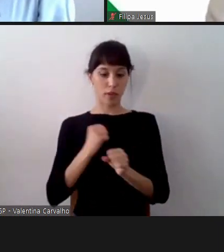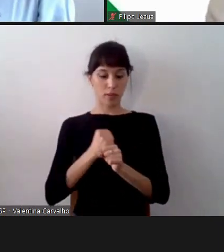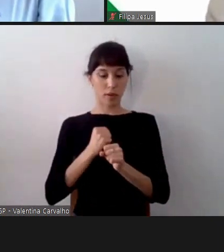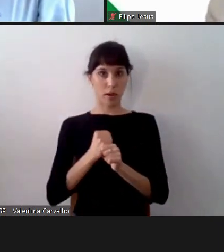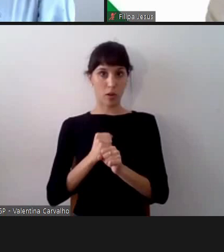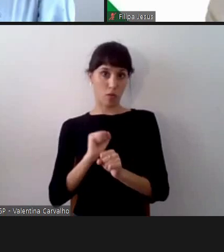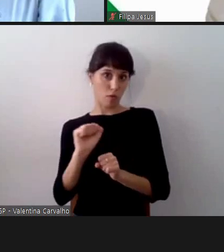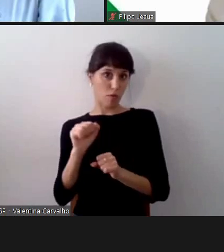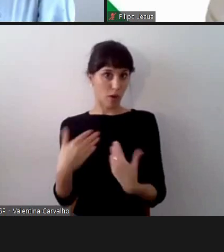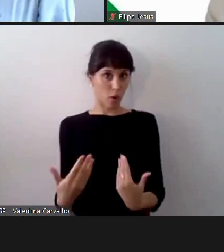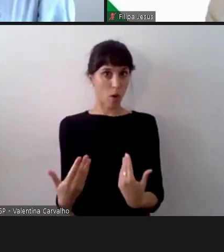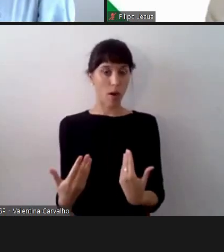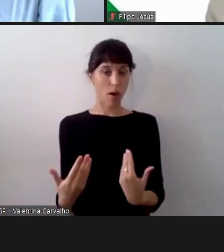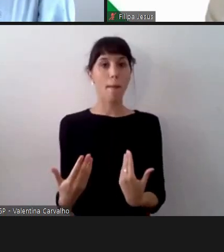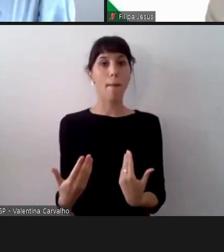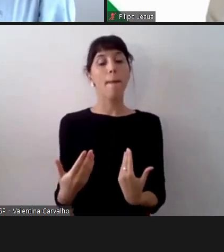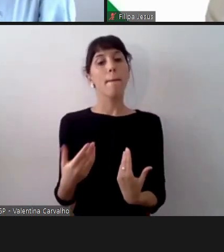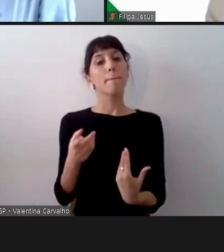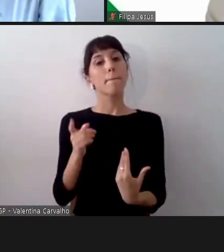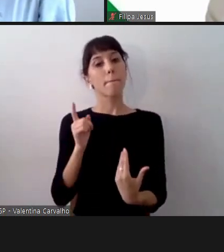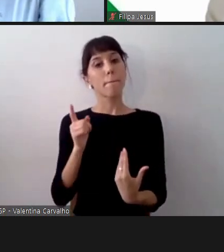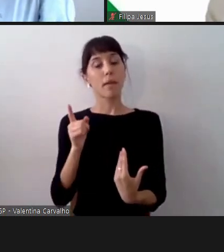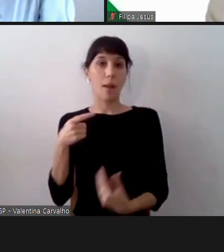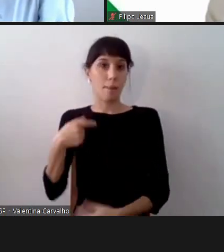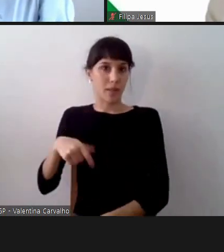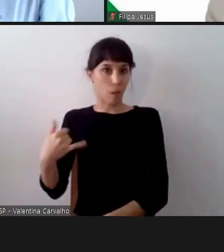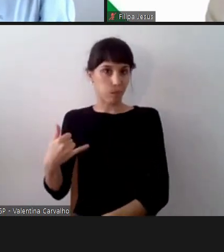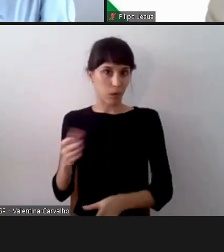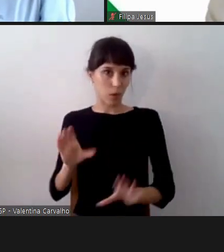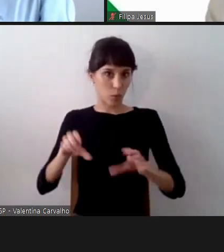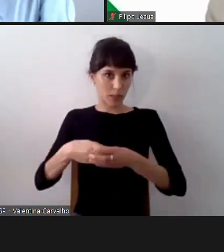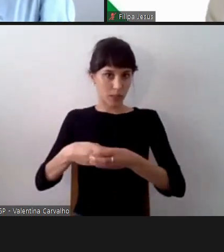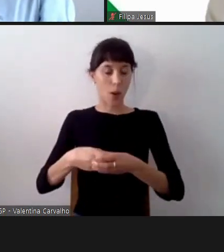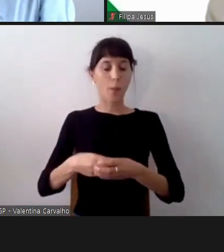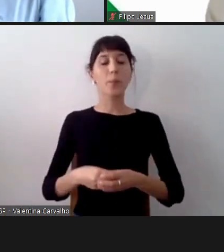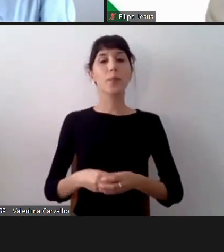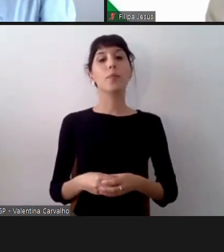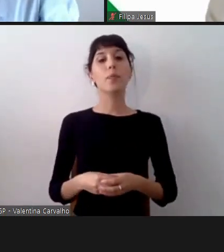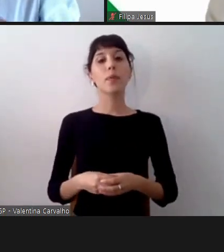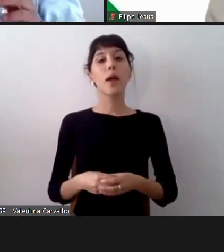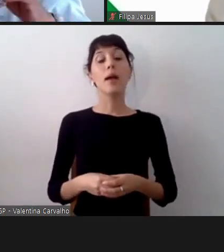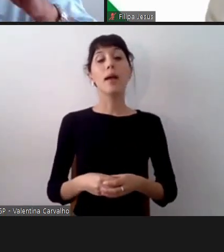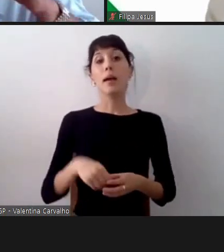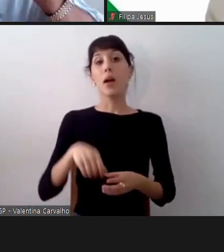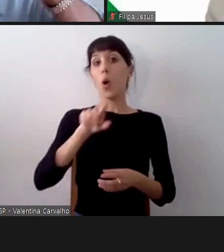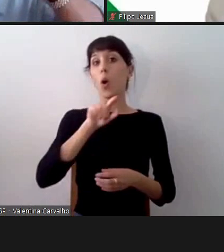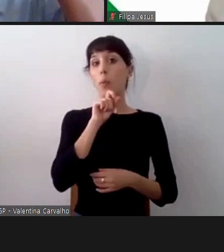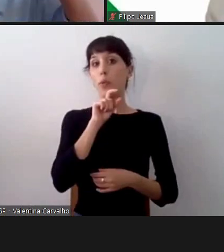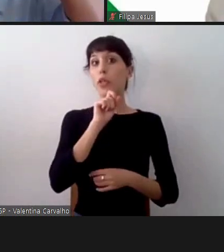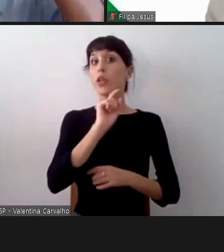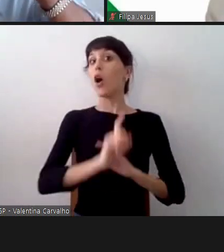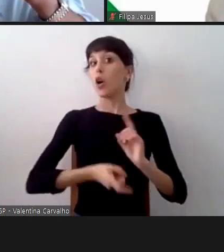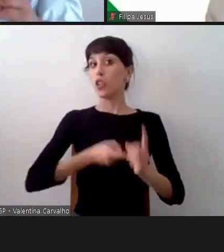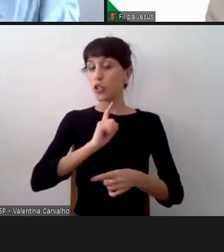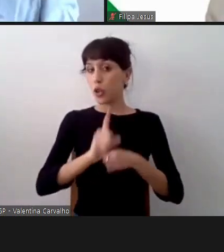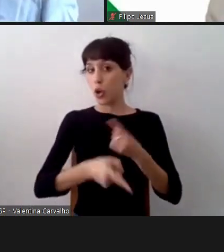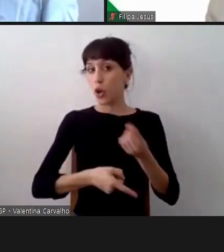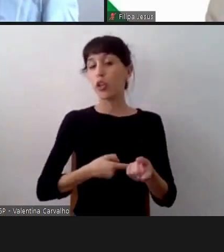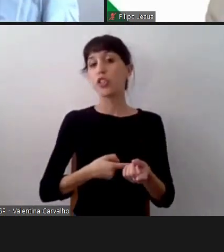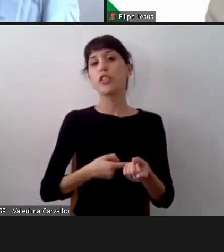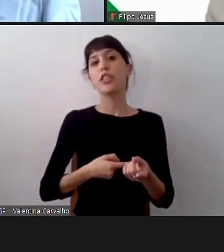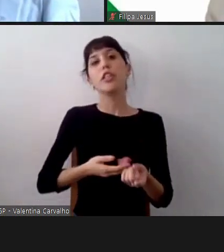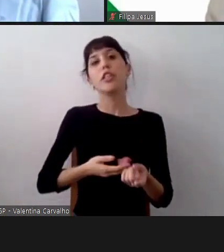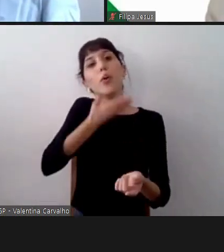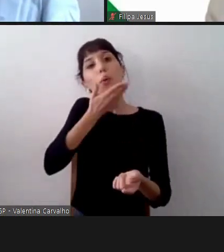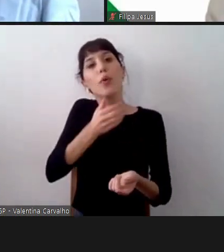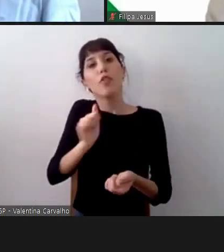José como Vice-Presidente da Comissão, as oportunidades e algumas partilhas de experiência, que